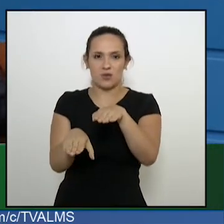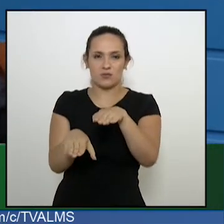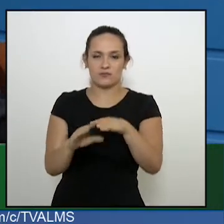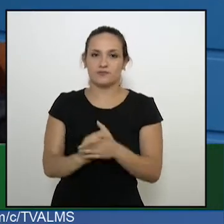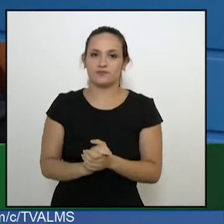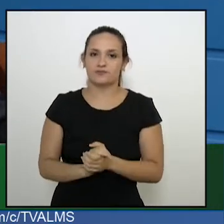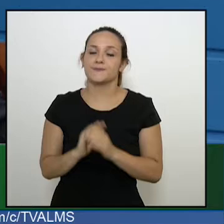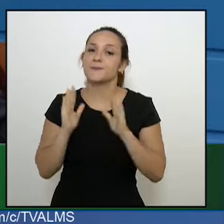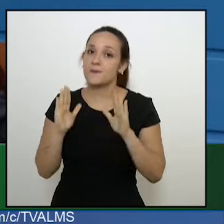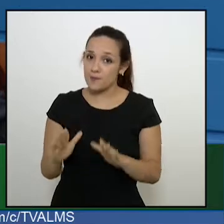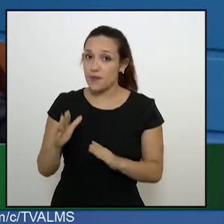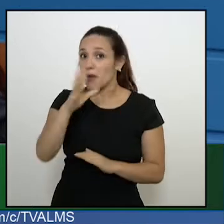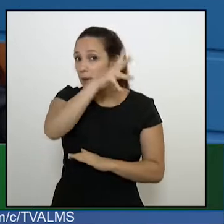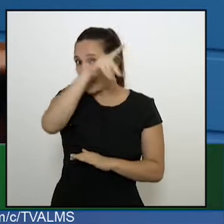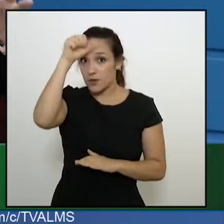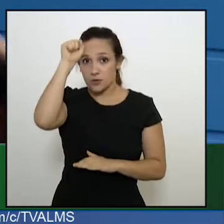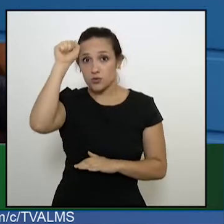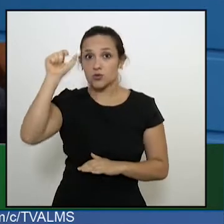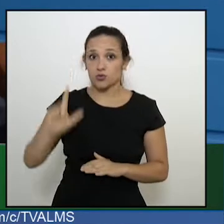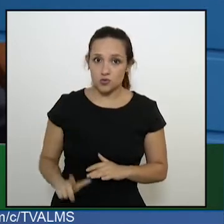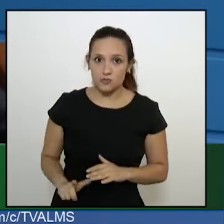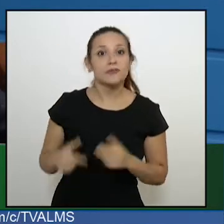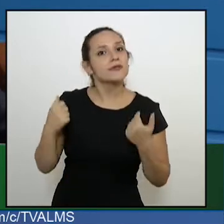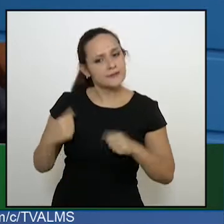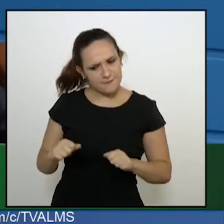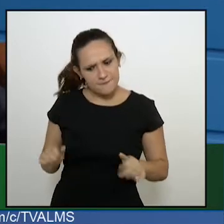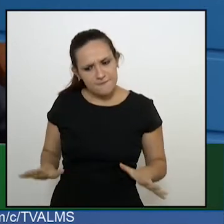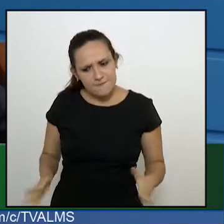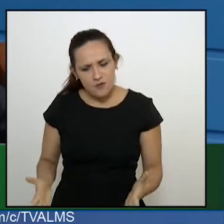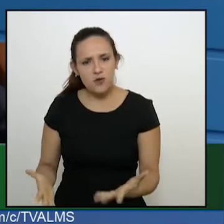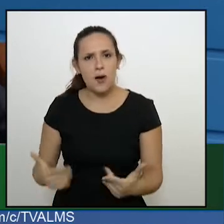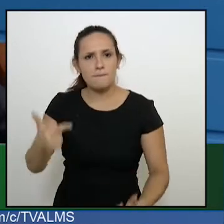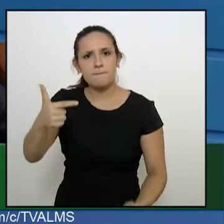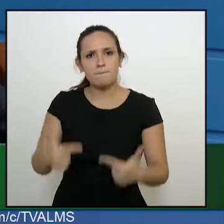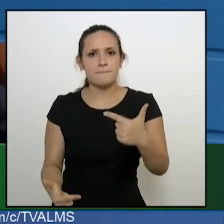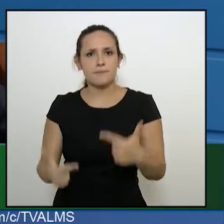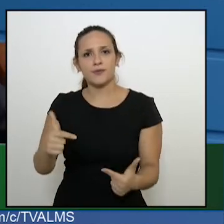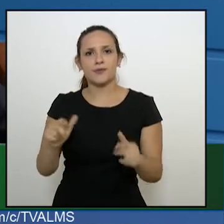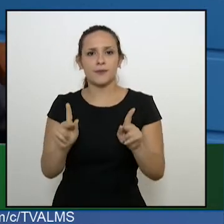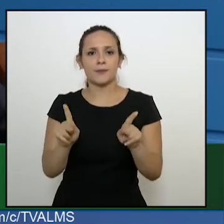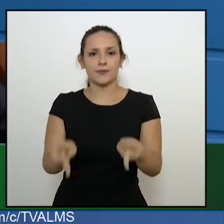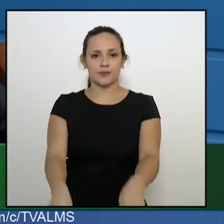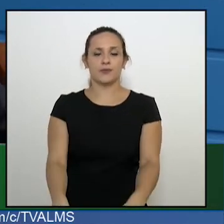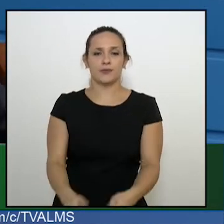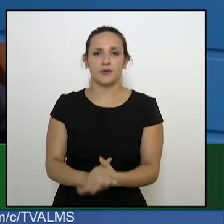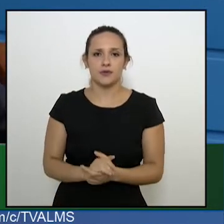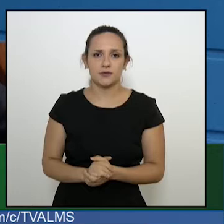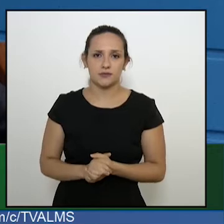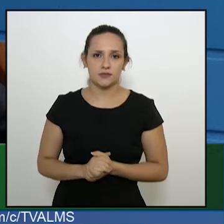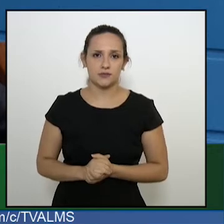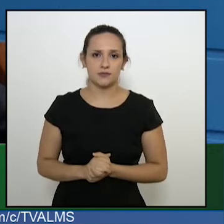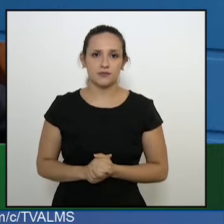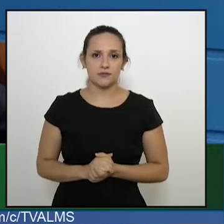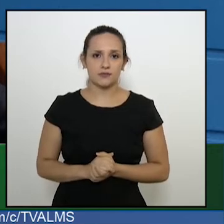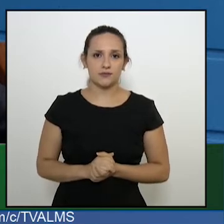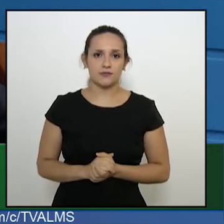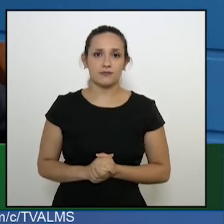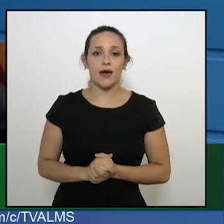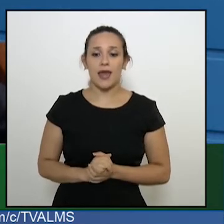Então, o Mato Grosso do Sul precisa investir mais nas políticas públicas